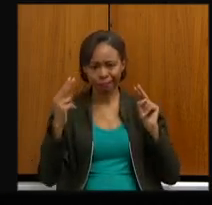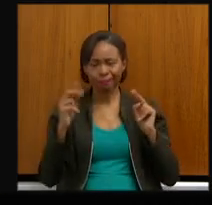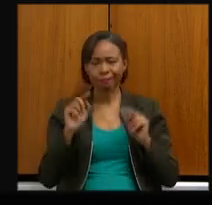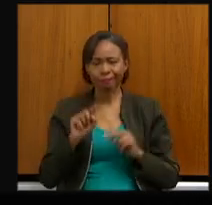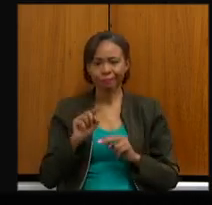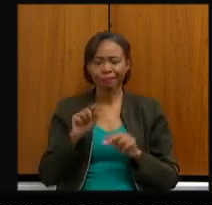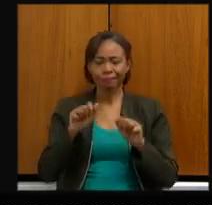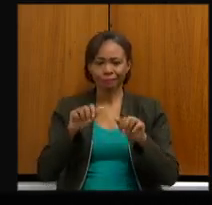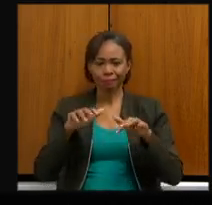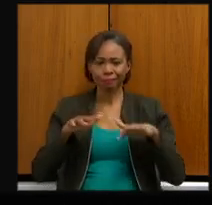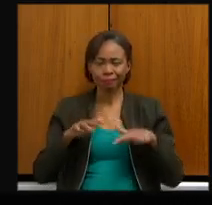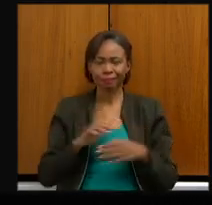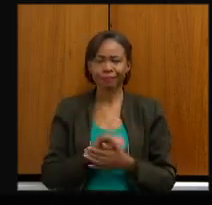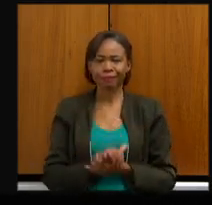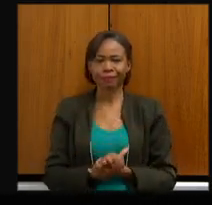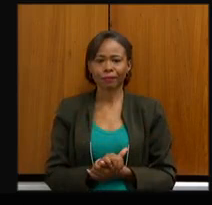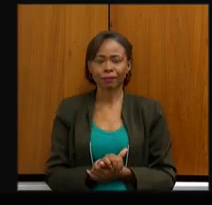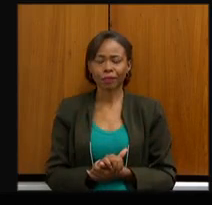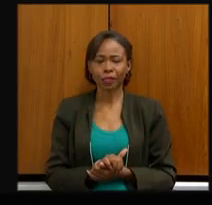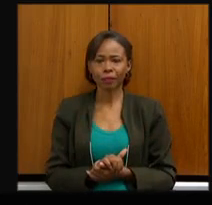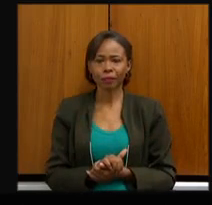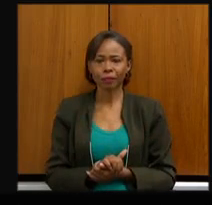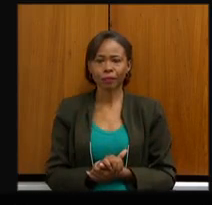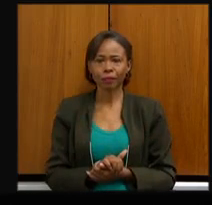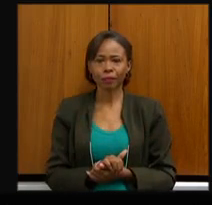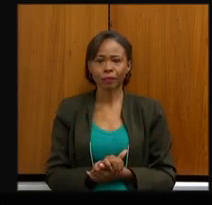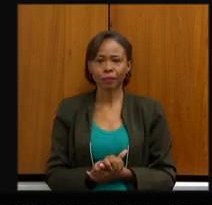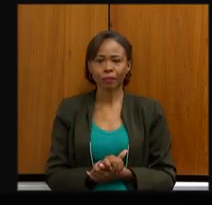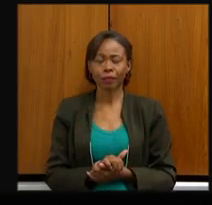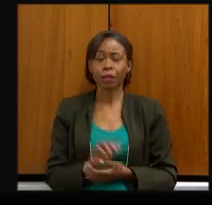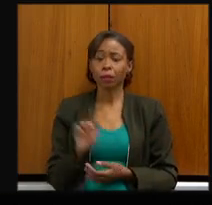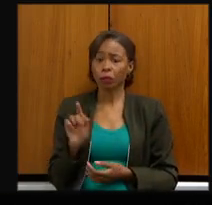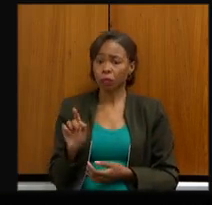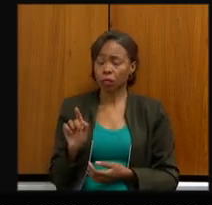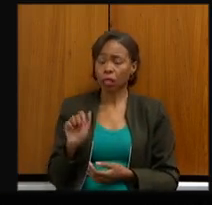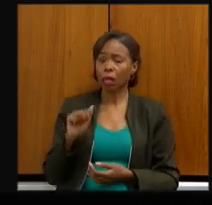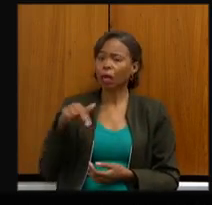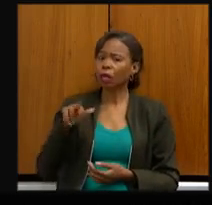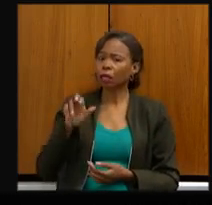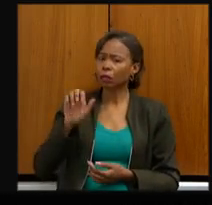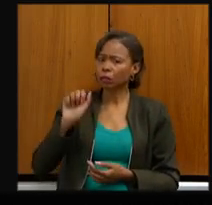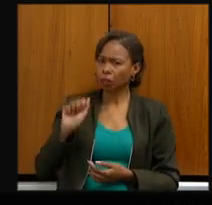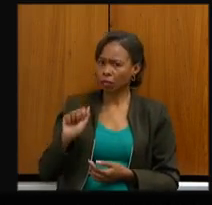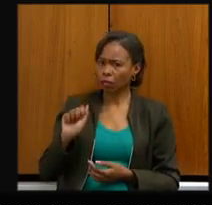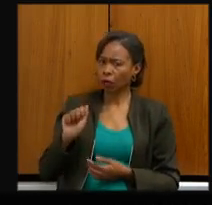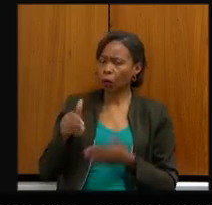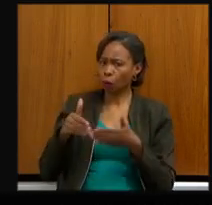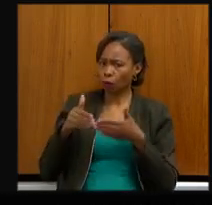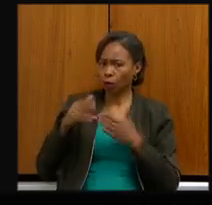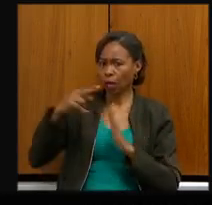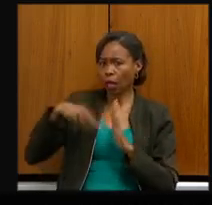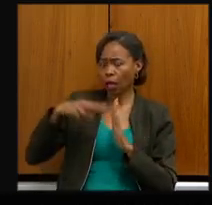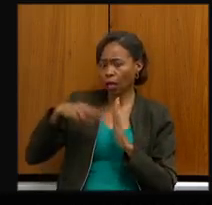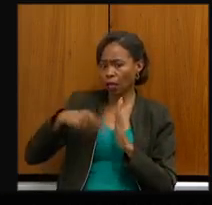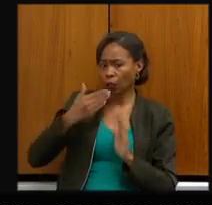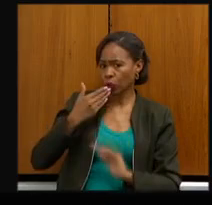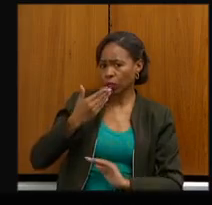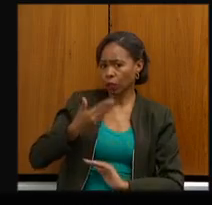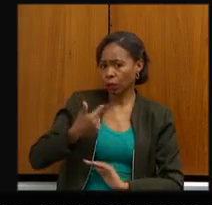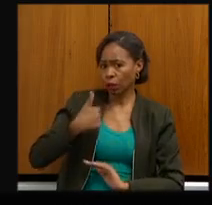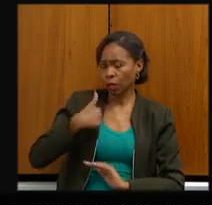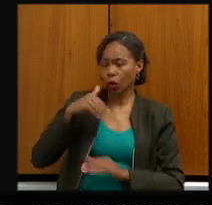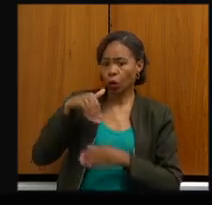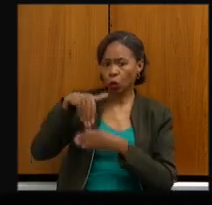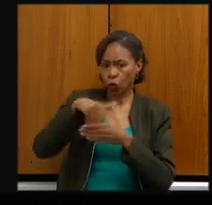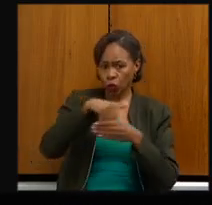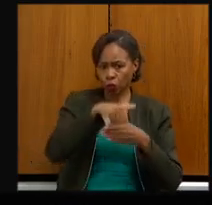para importante então eu gostaria apresentar que você Deputado André que você por favor pudesse fazer a leitura dos requerimentos para eu colocar em